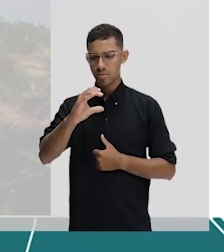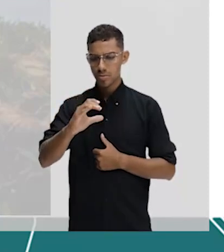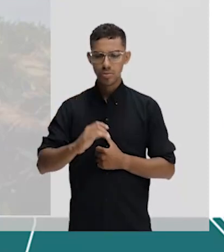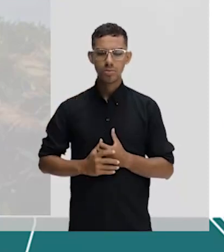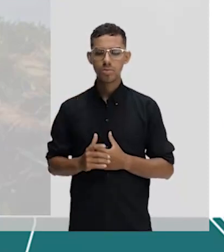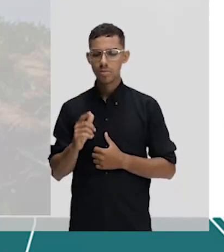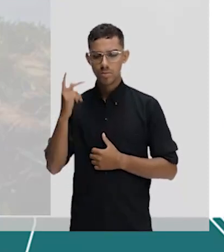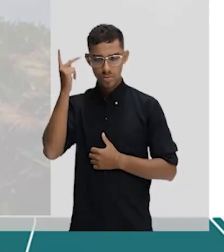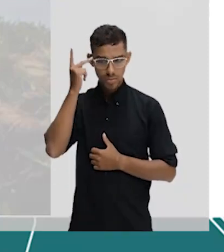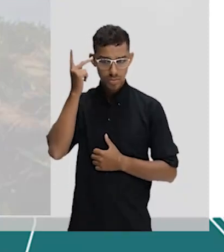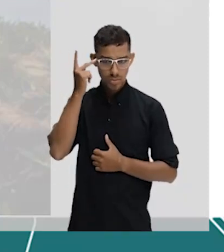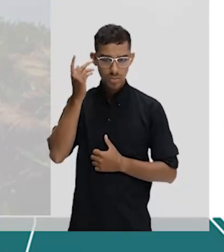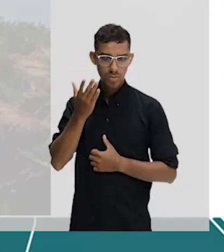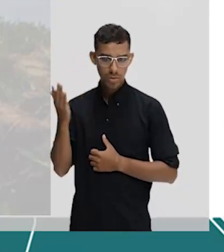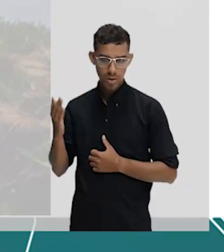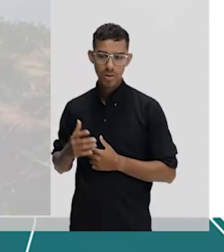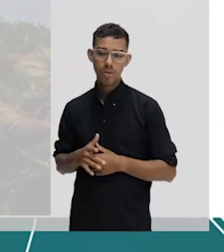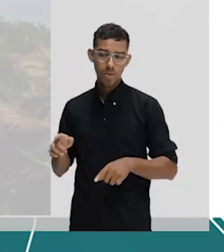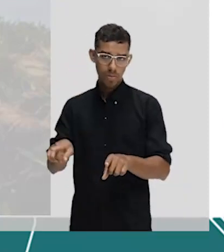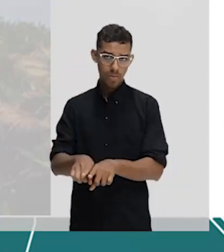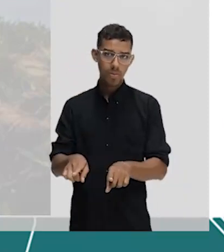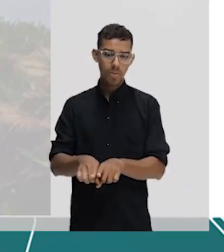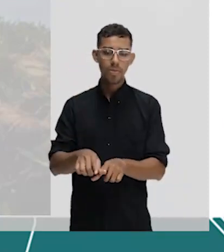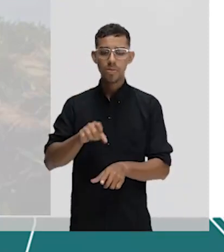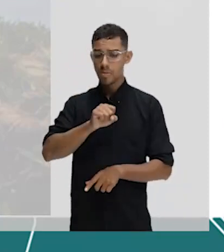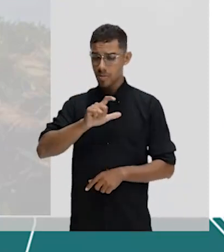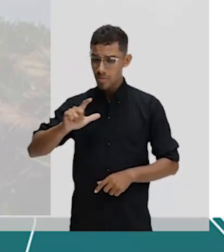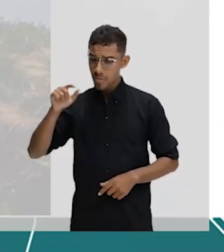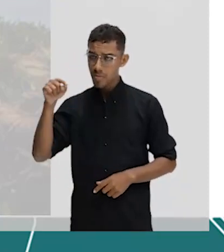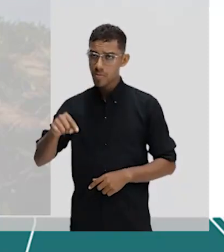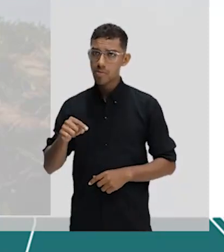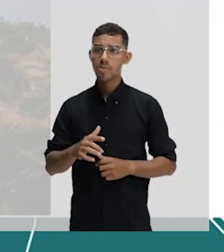não é o único. Por exemplo, o SESC de São Luís, eu vou fazer